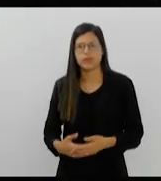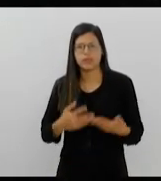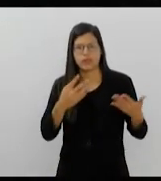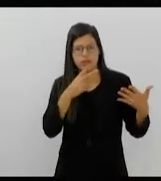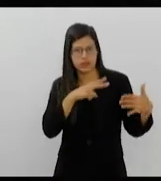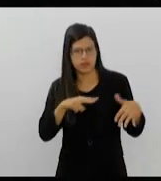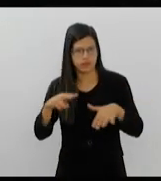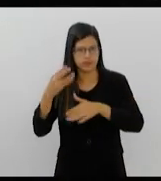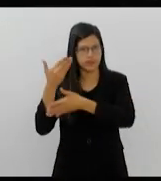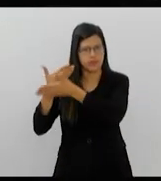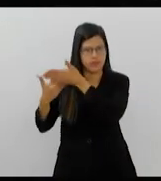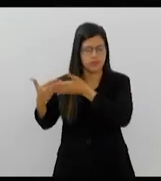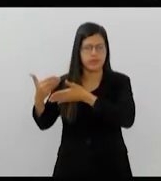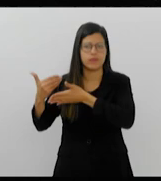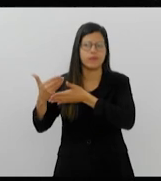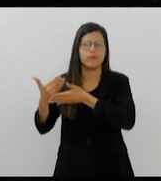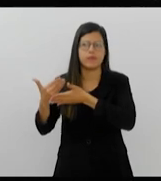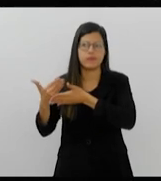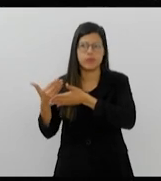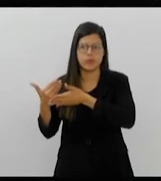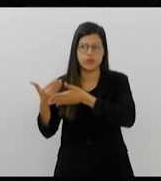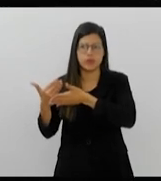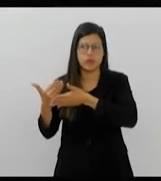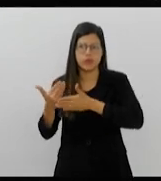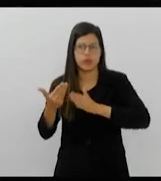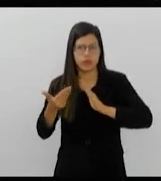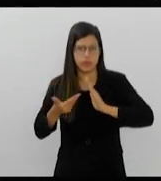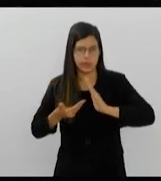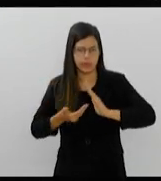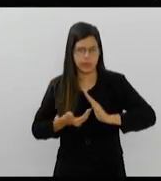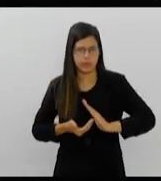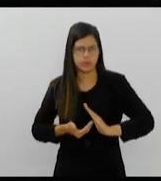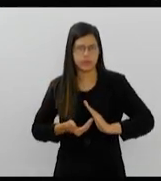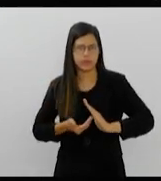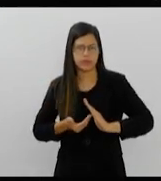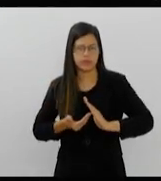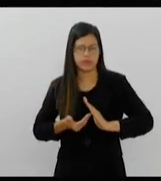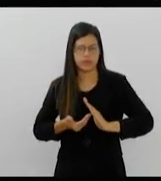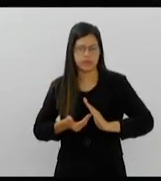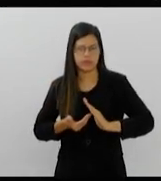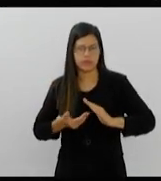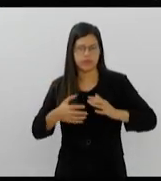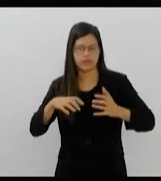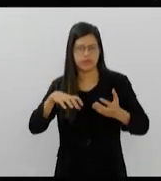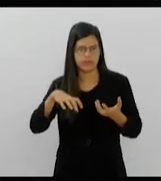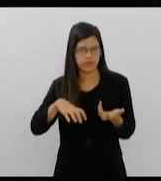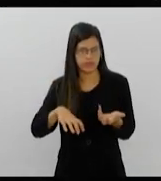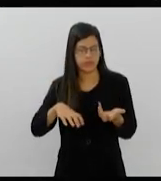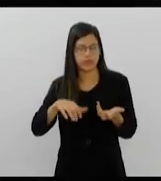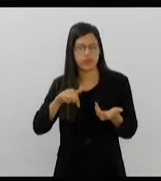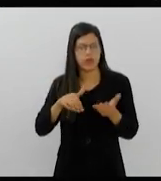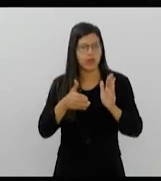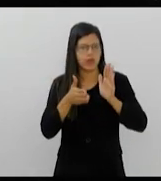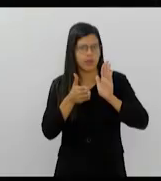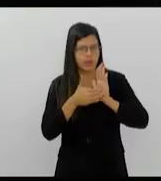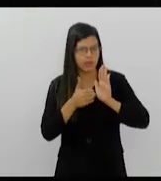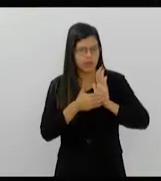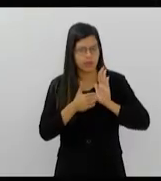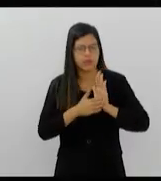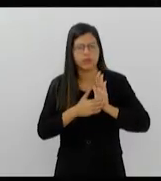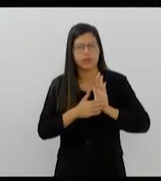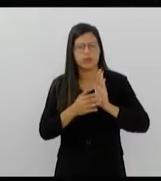passada chegou ao Congresso Nacional a proposta do orçamento